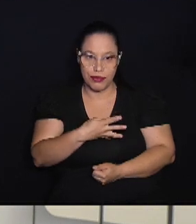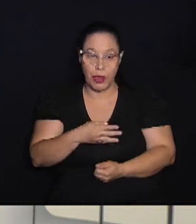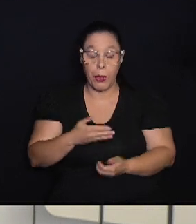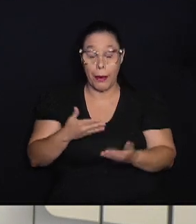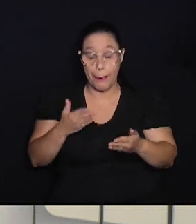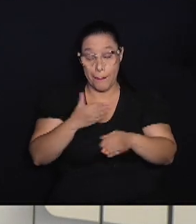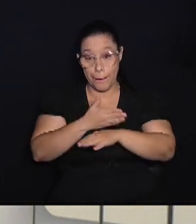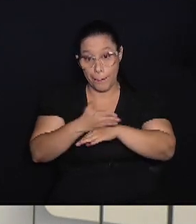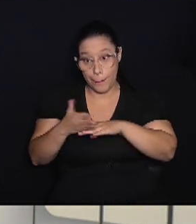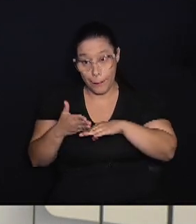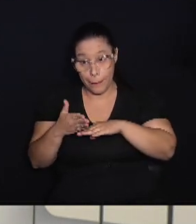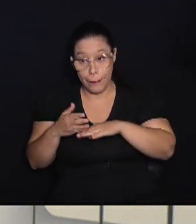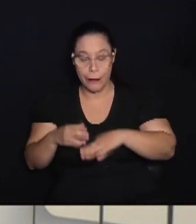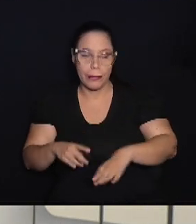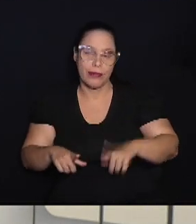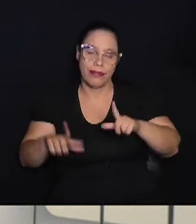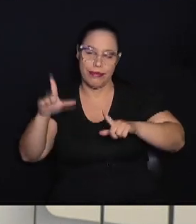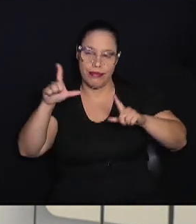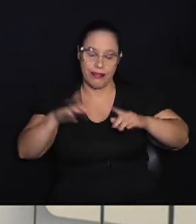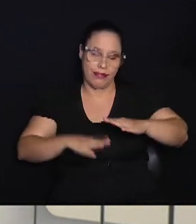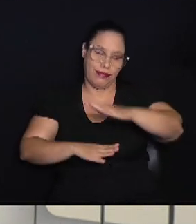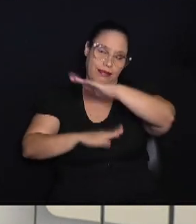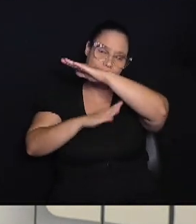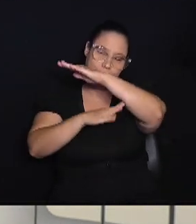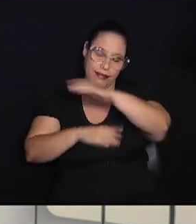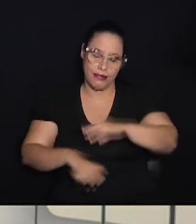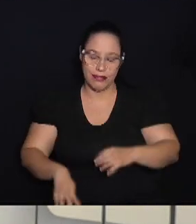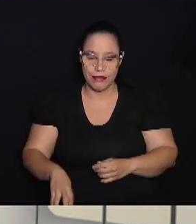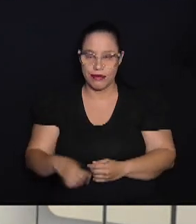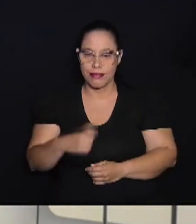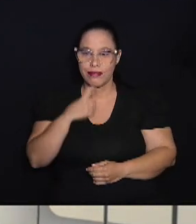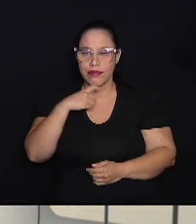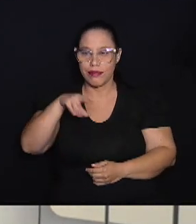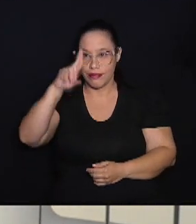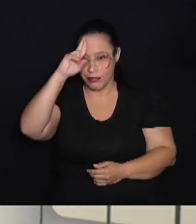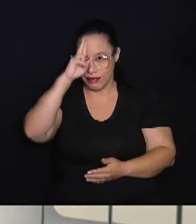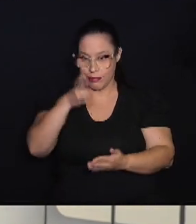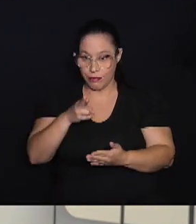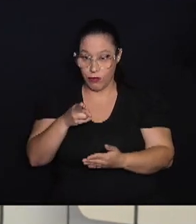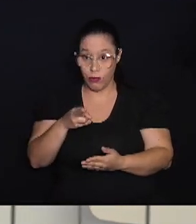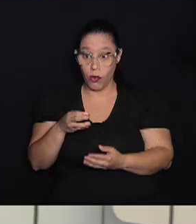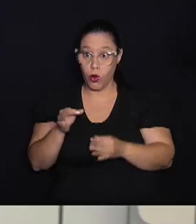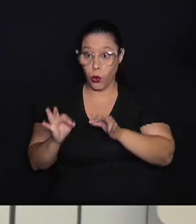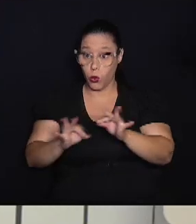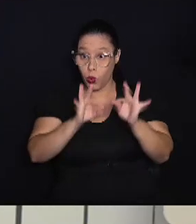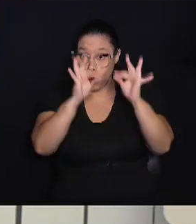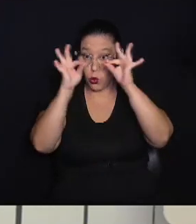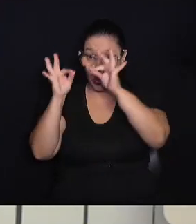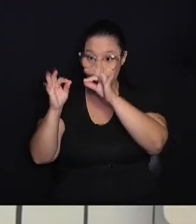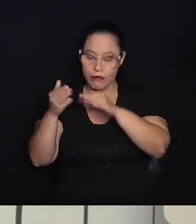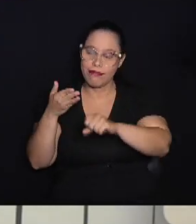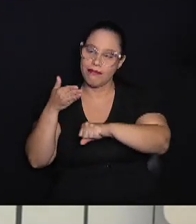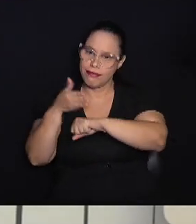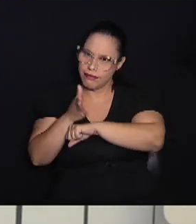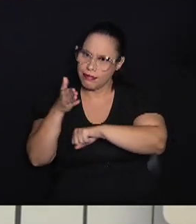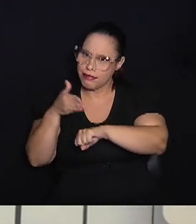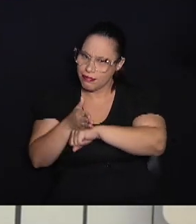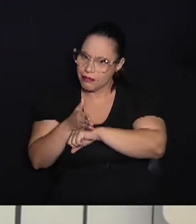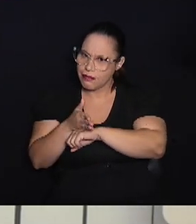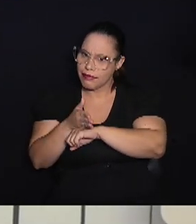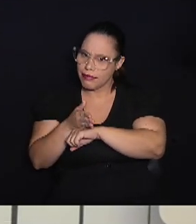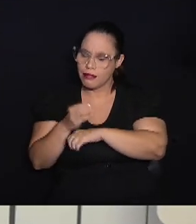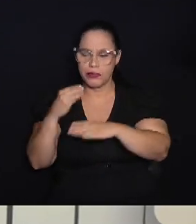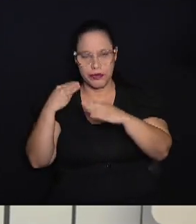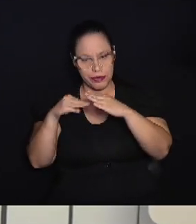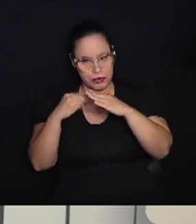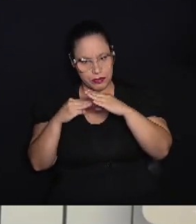Notícia ao vivo, meio-dia em ponto. Muito obrigado pela sua companhia, pela sua audiência e participe. Mande a sua mensagem